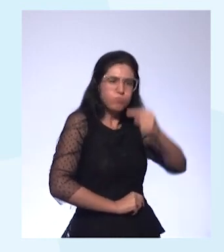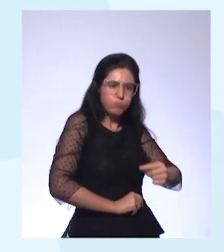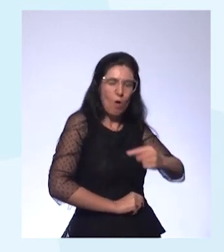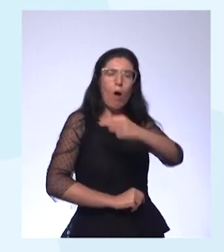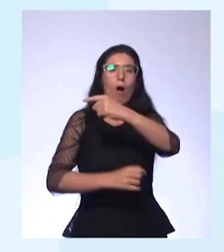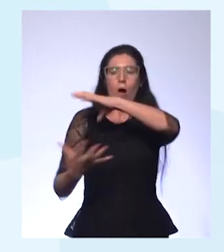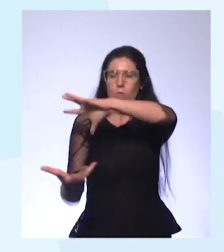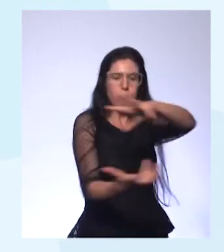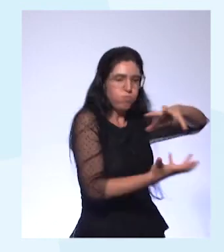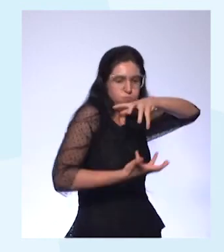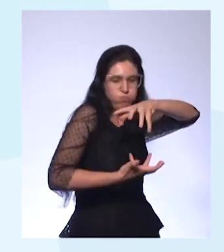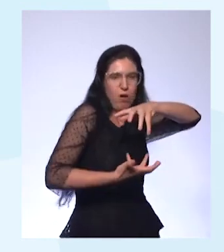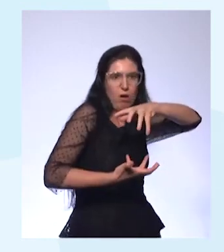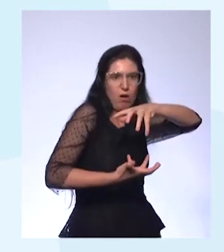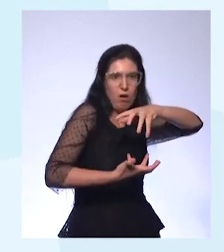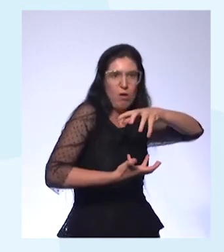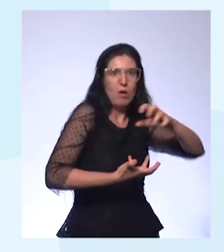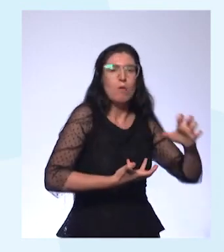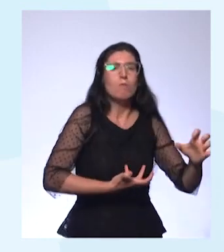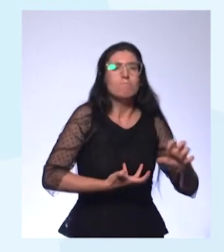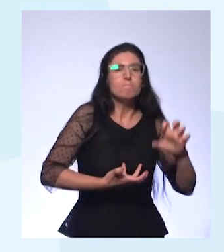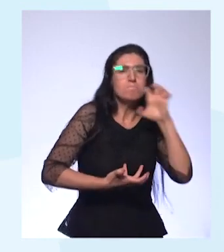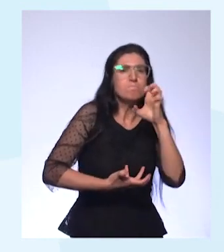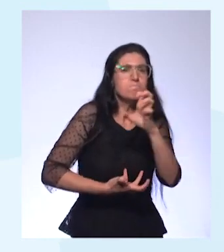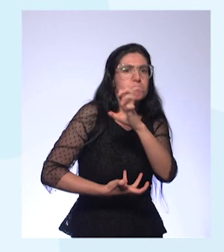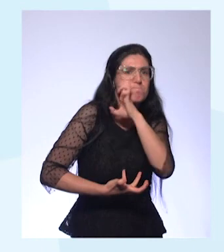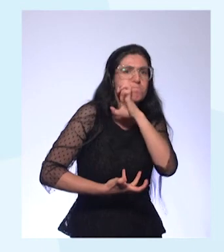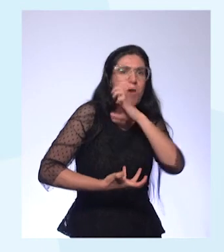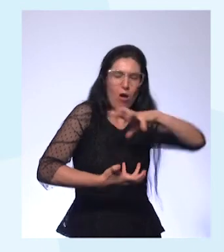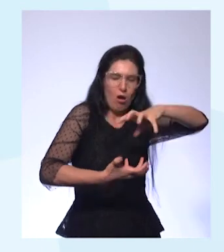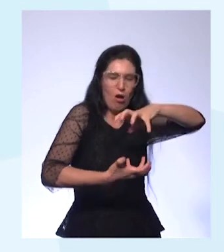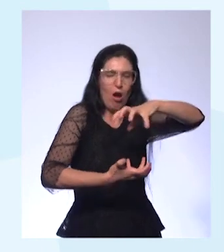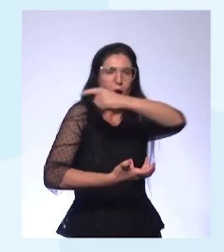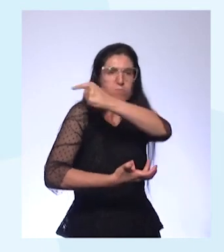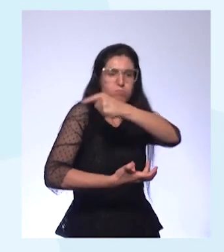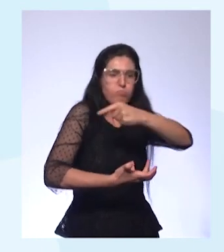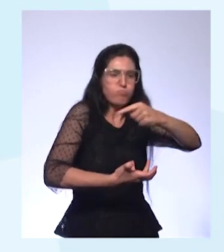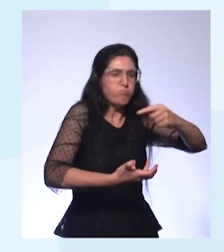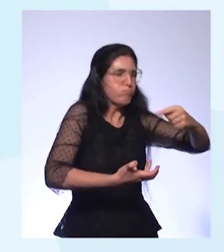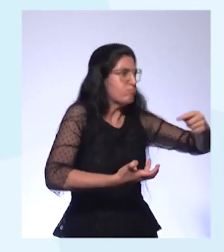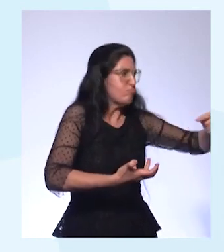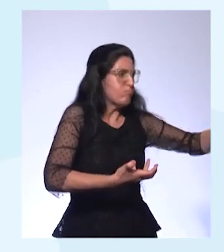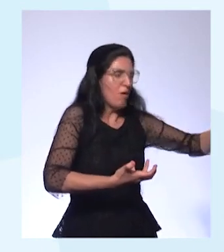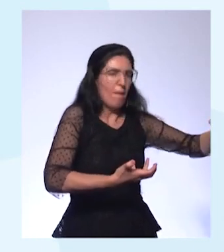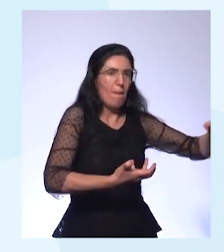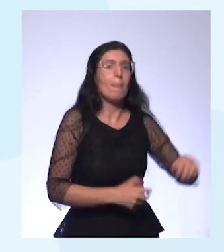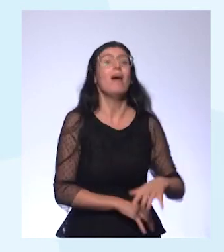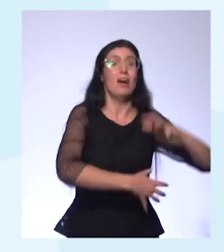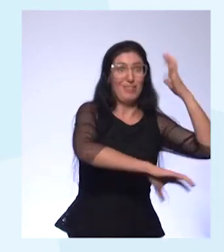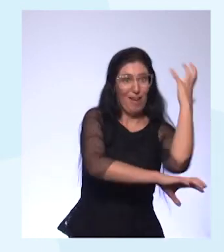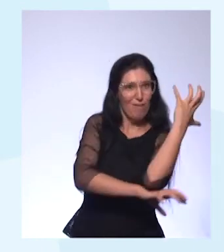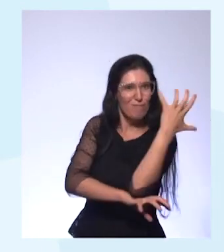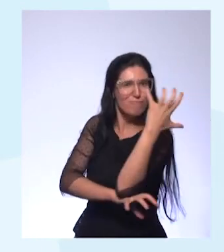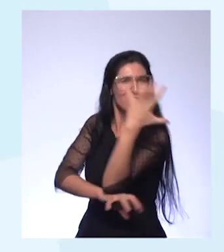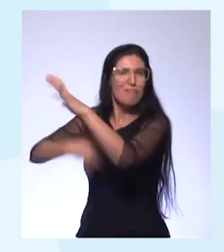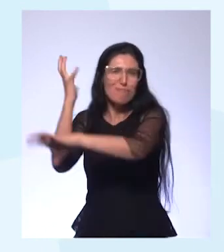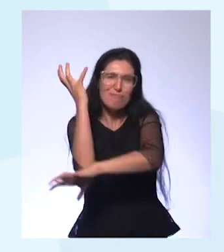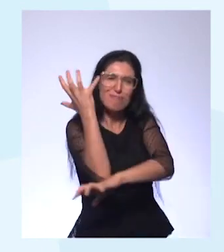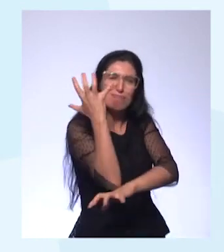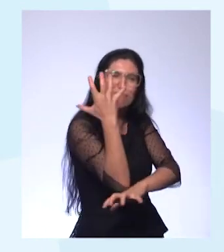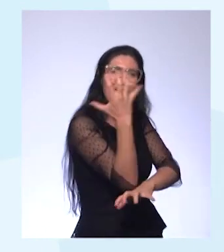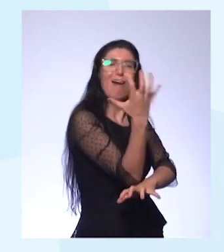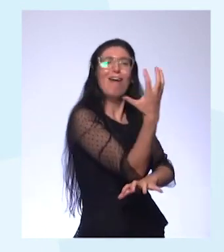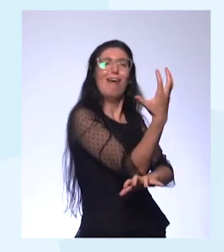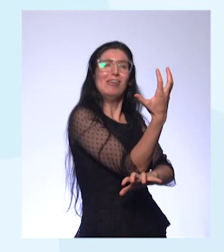áreas temperadas, né, que tem aí, né, climas temperados com vegetações com características desse tipo